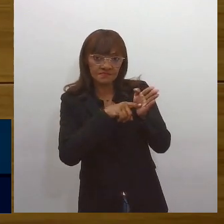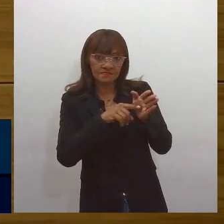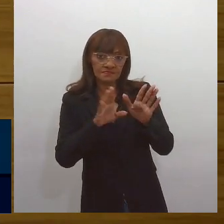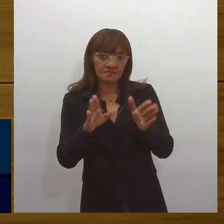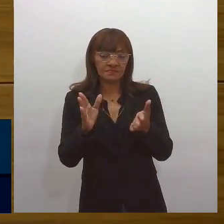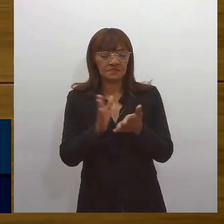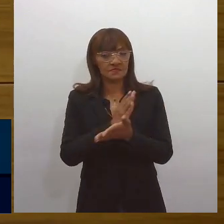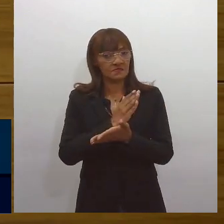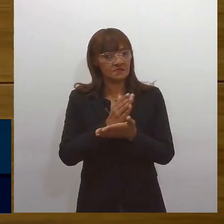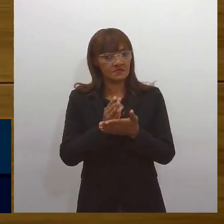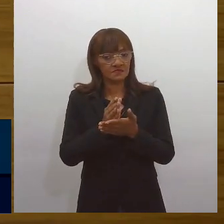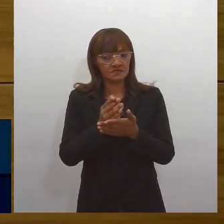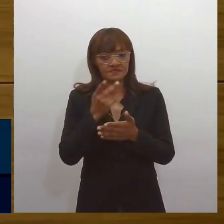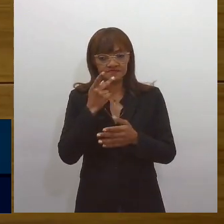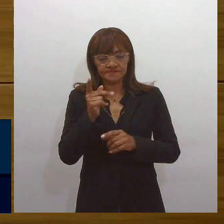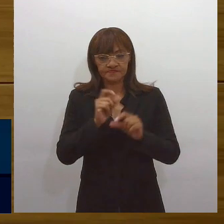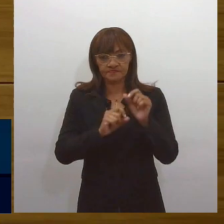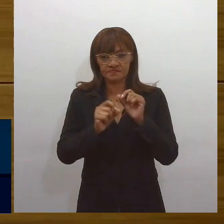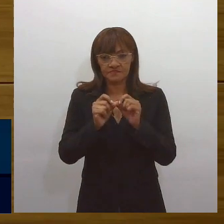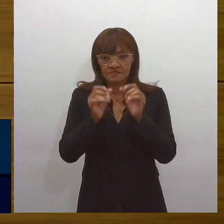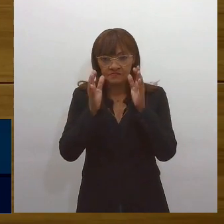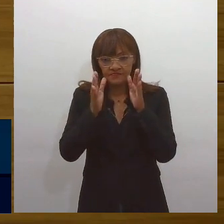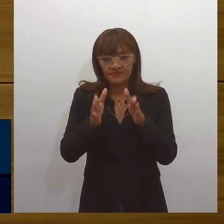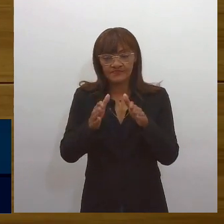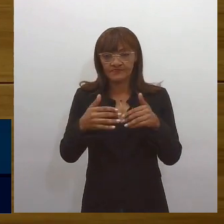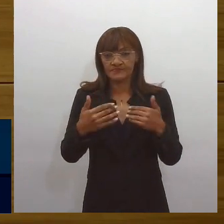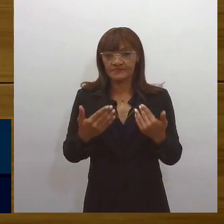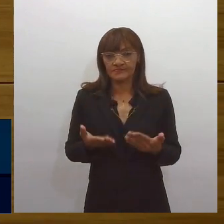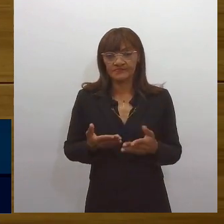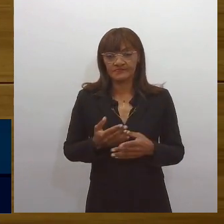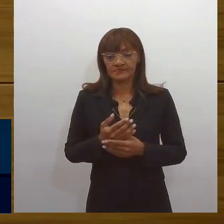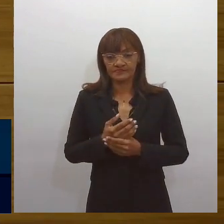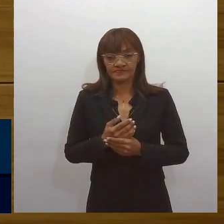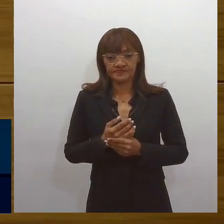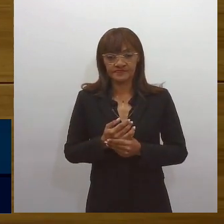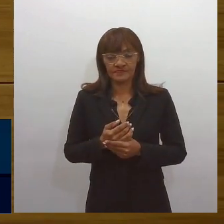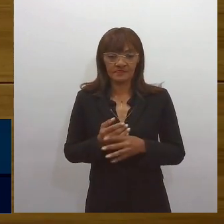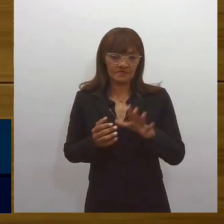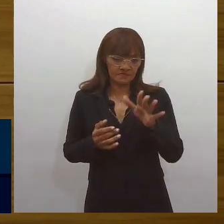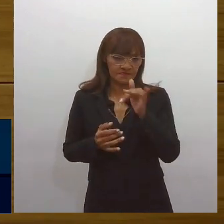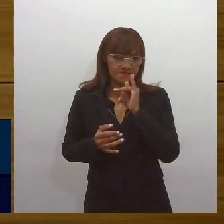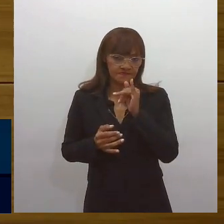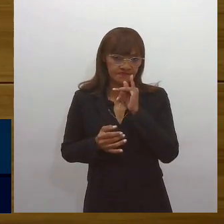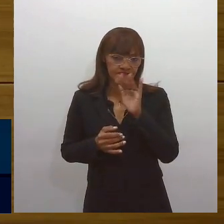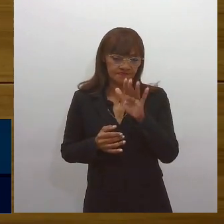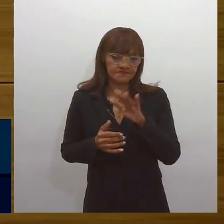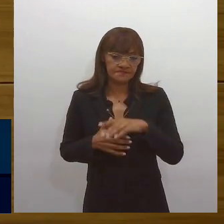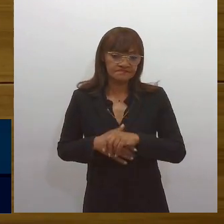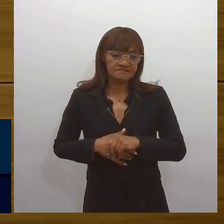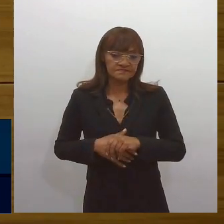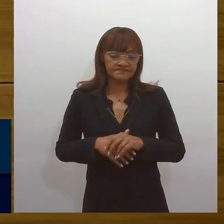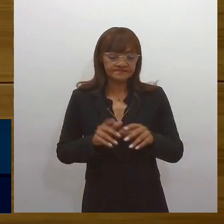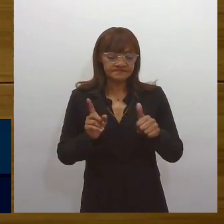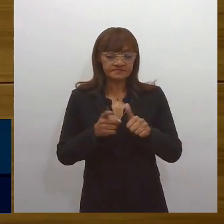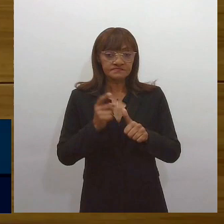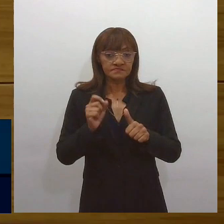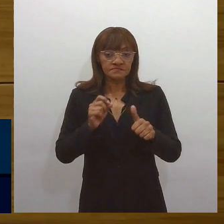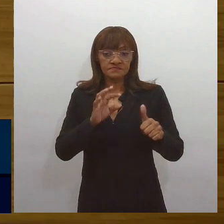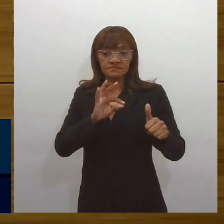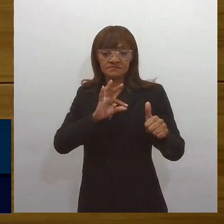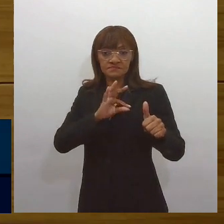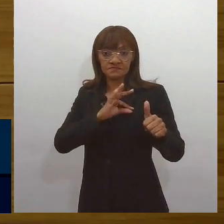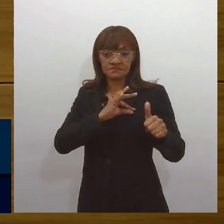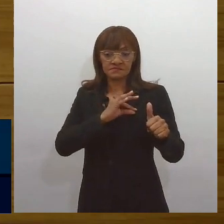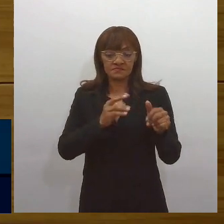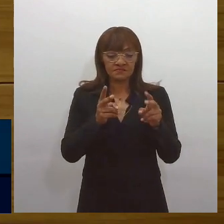Eh eh vou citar alguns exemplos né Eh primeiro a polícia identifica que é um problema mais sério em um determinado local e